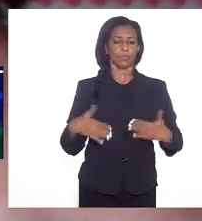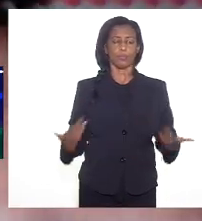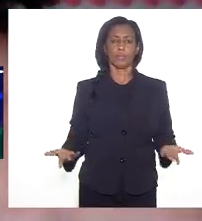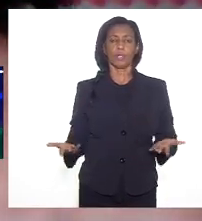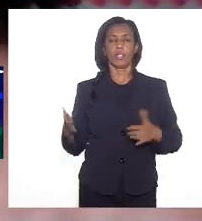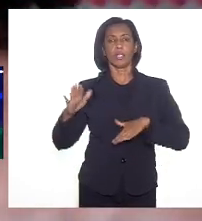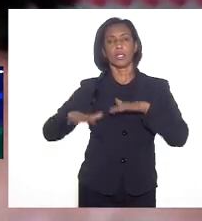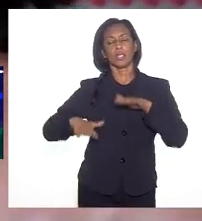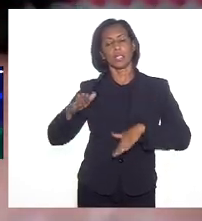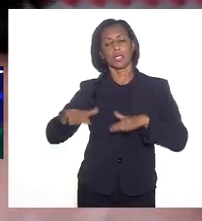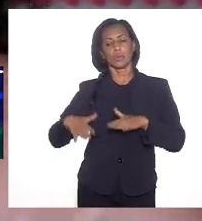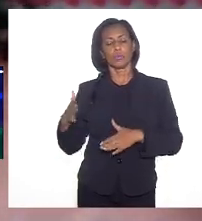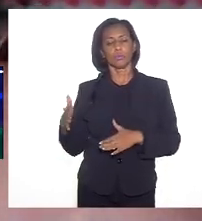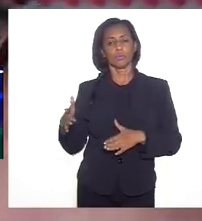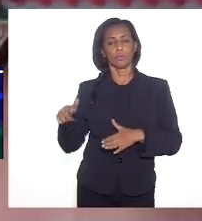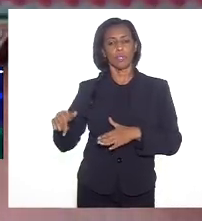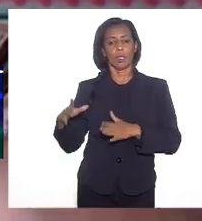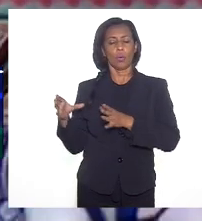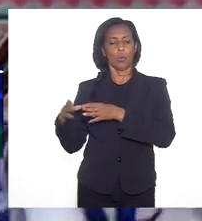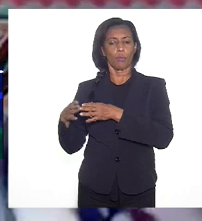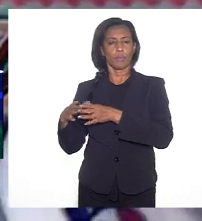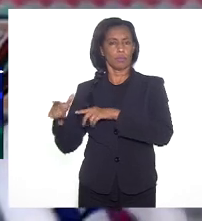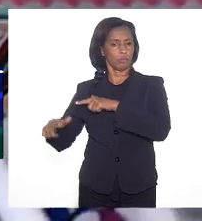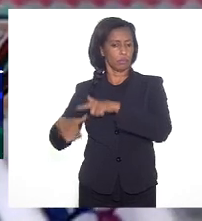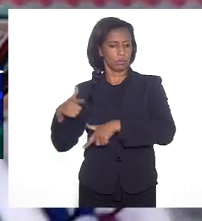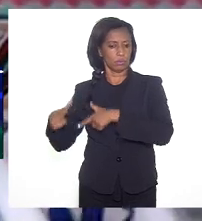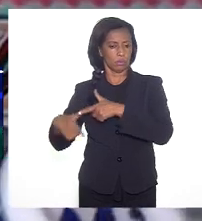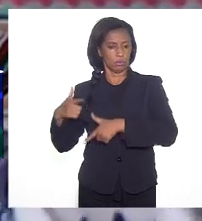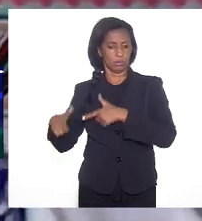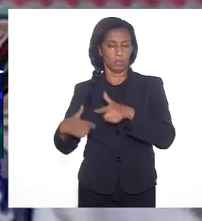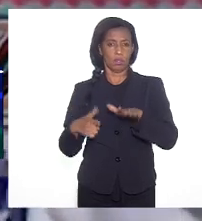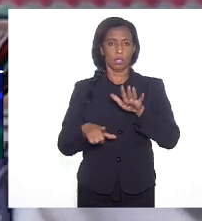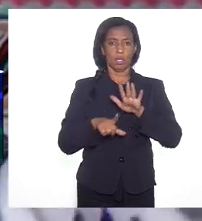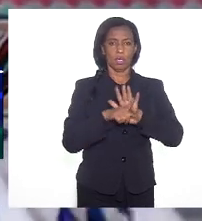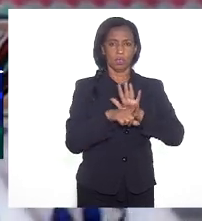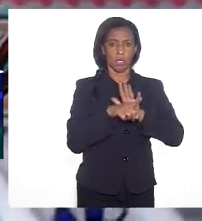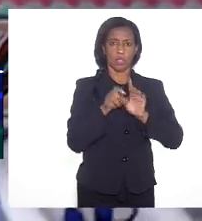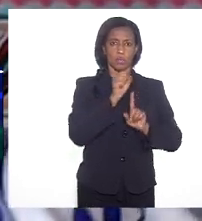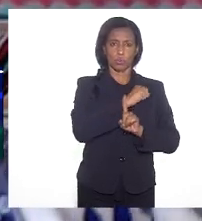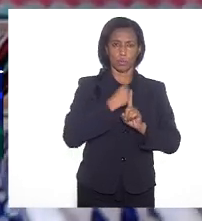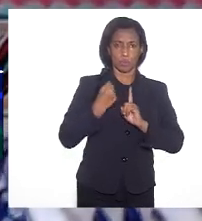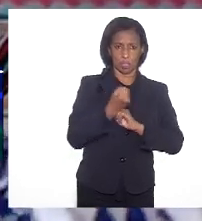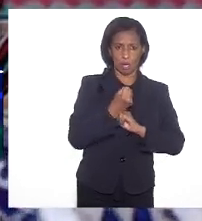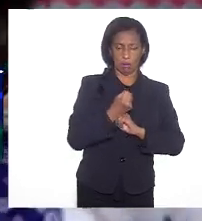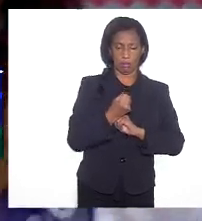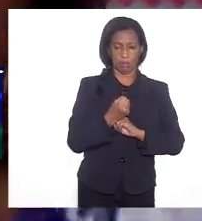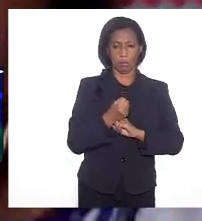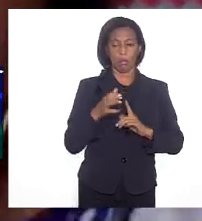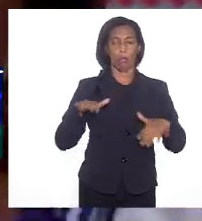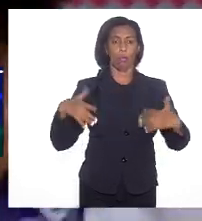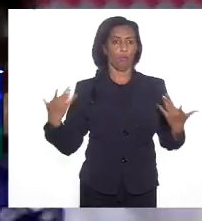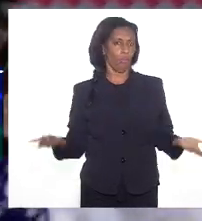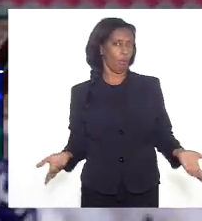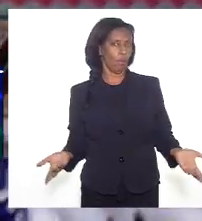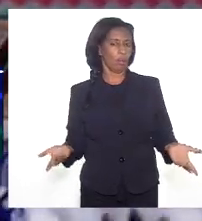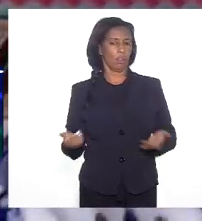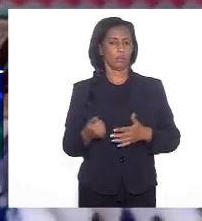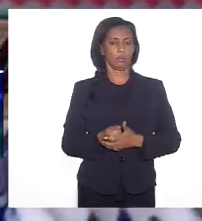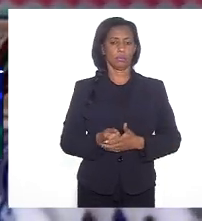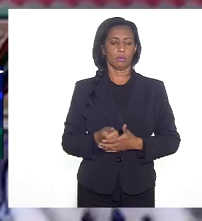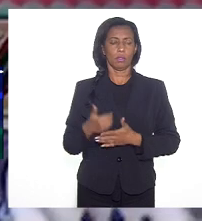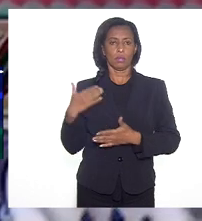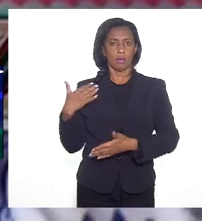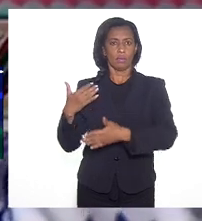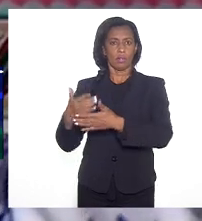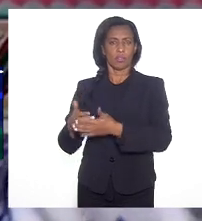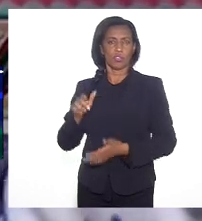no âmbito da comissão de trabalho legislação social e seguridade social quanto da frente de